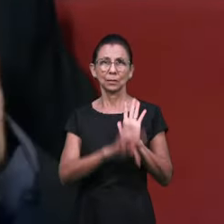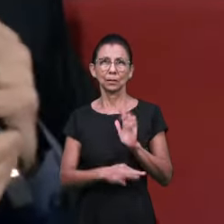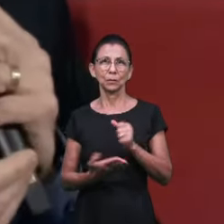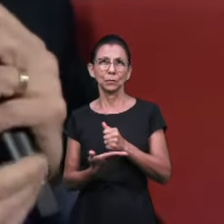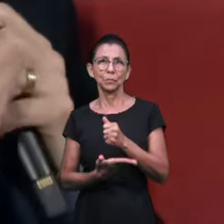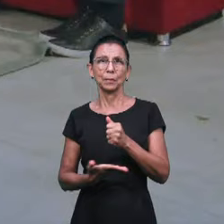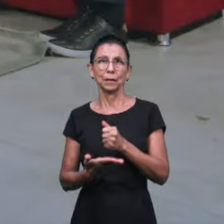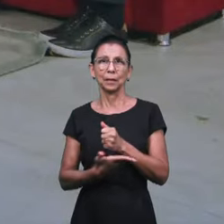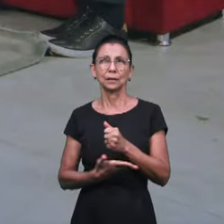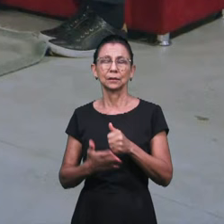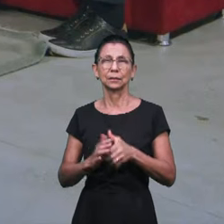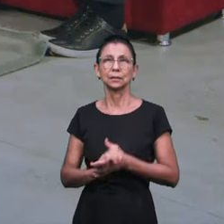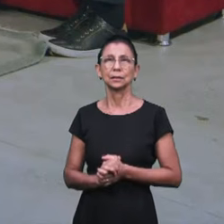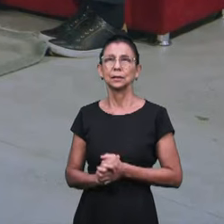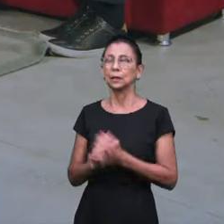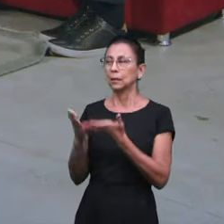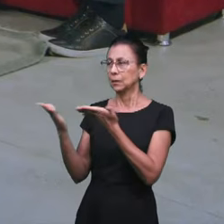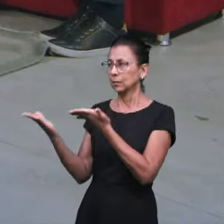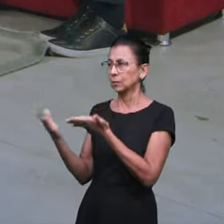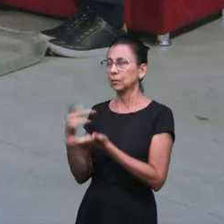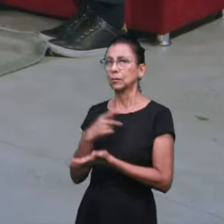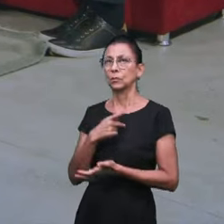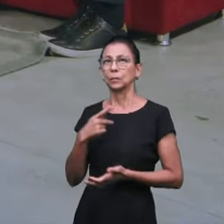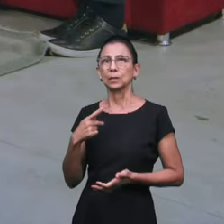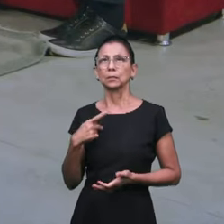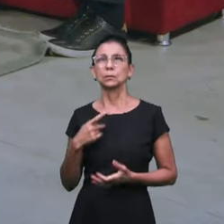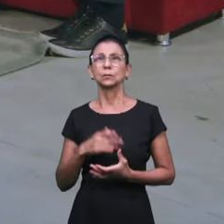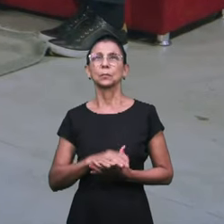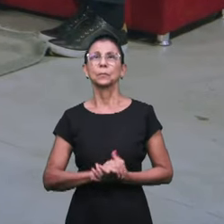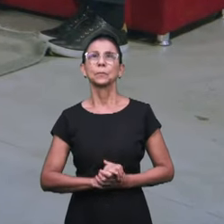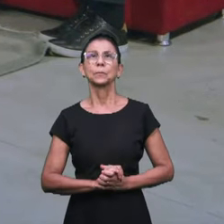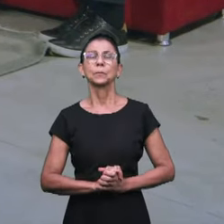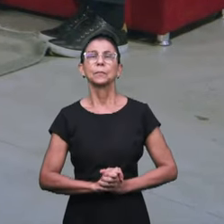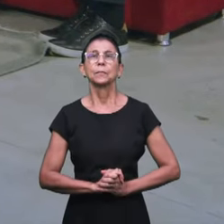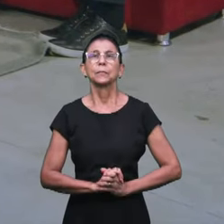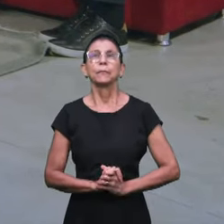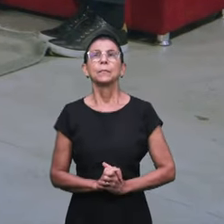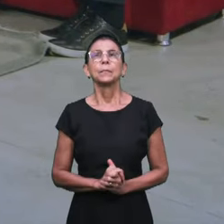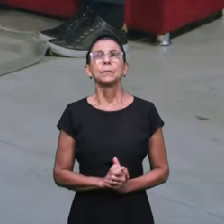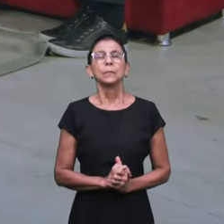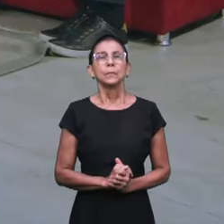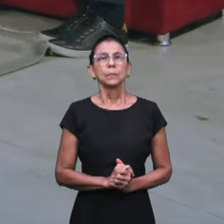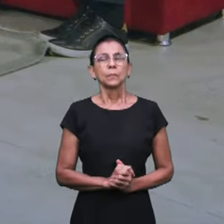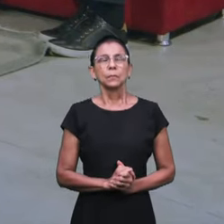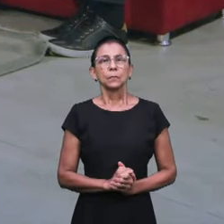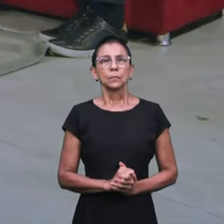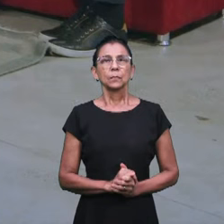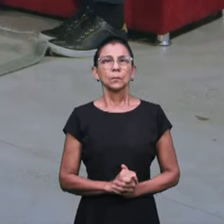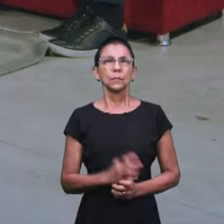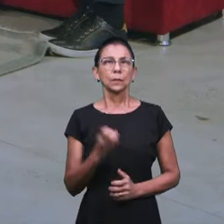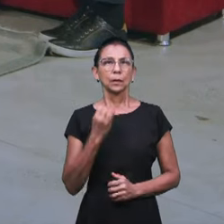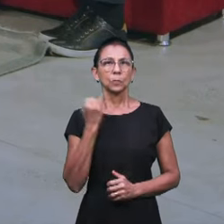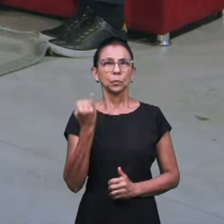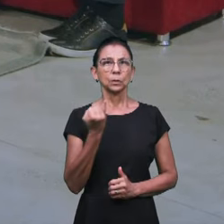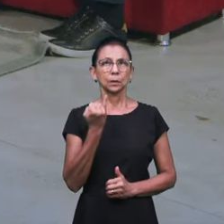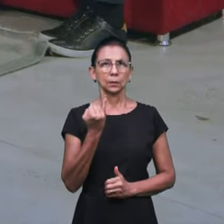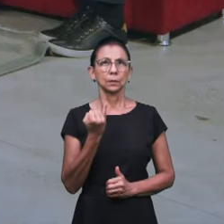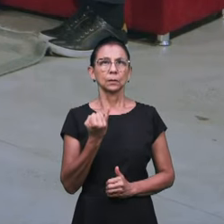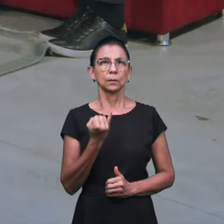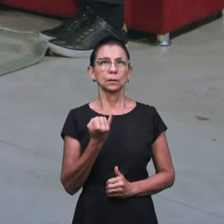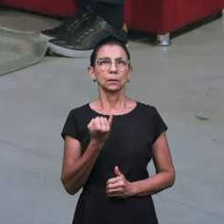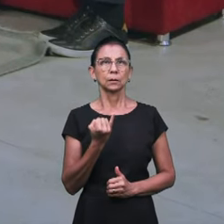deixo a palavra para o pastor Walter, pastor... Uma observação muito importante dentro desse